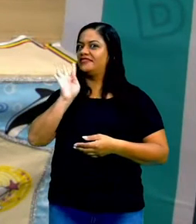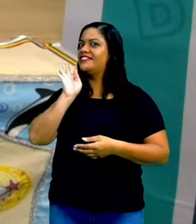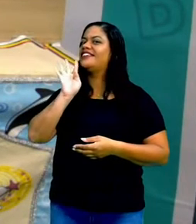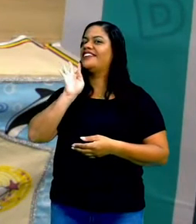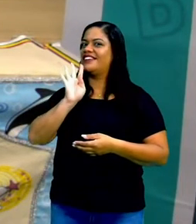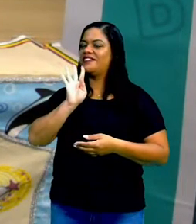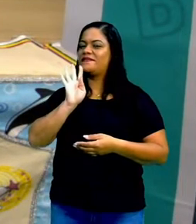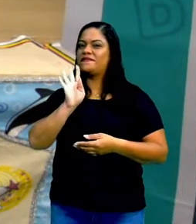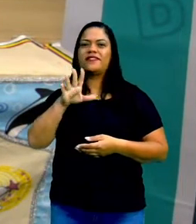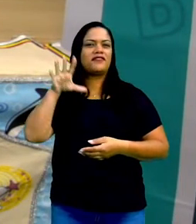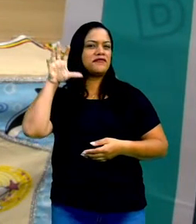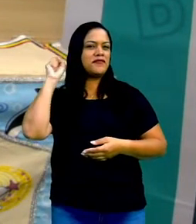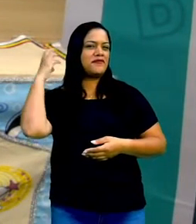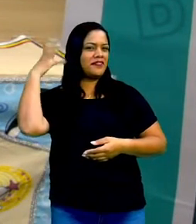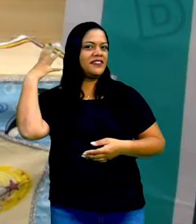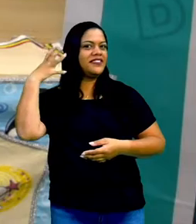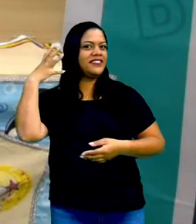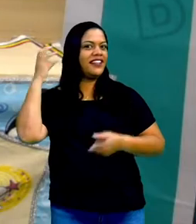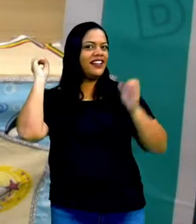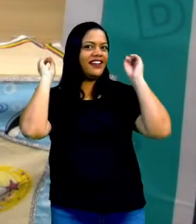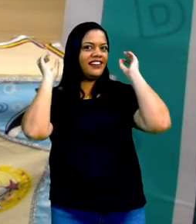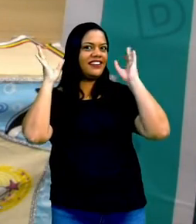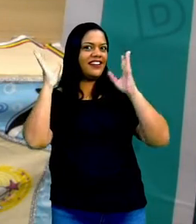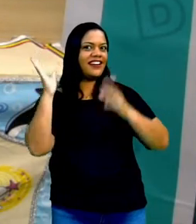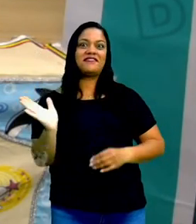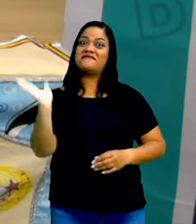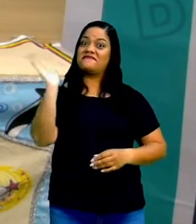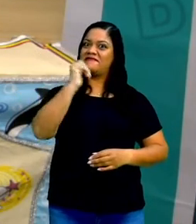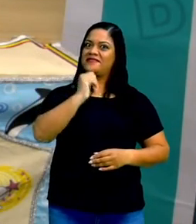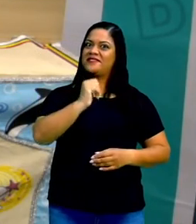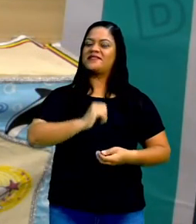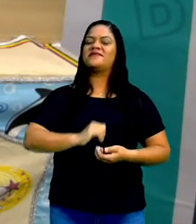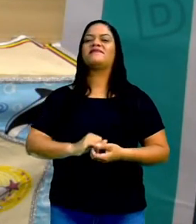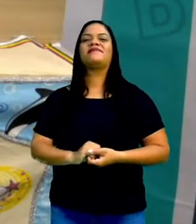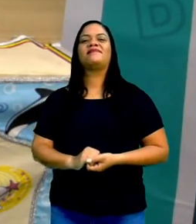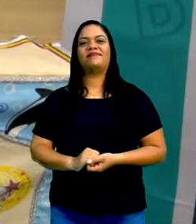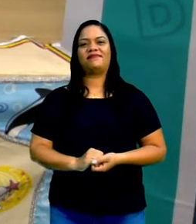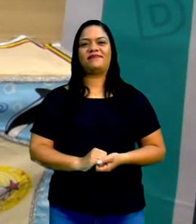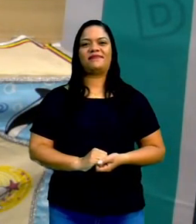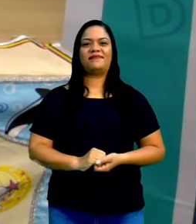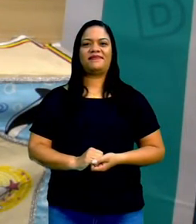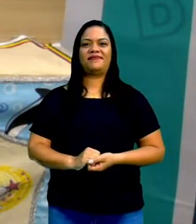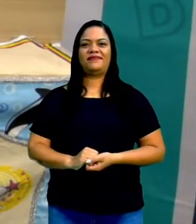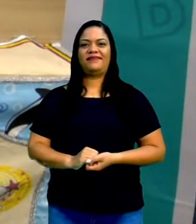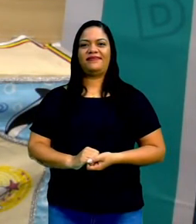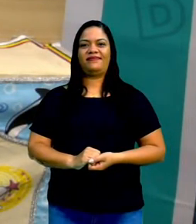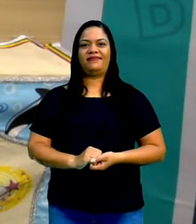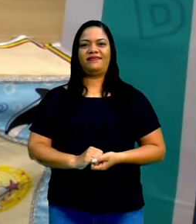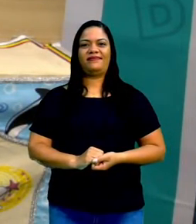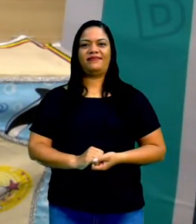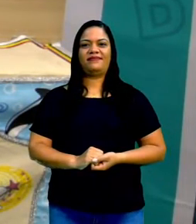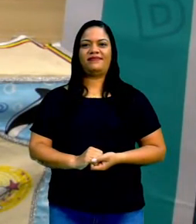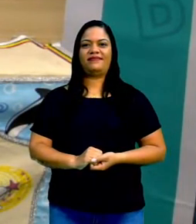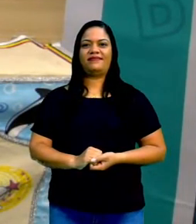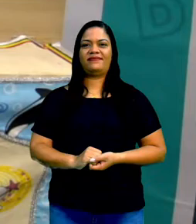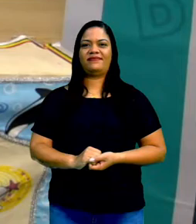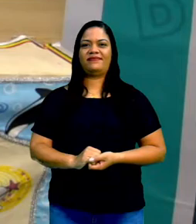legal, vamos ouvir aquela música, leiturinha? Vamos de novo! Vamos lá, gente! Vai, DJ! Ei,